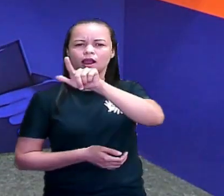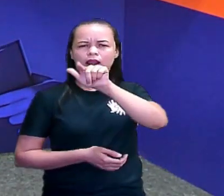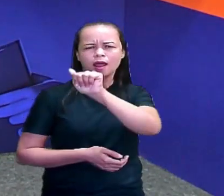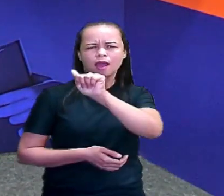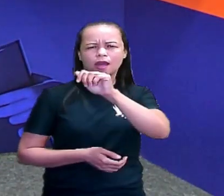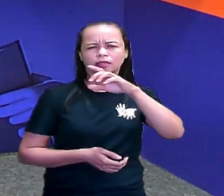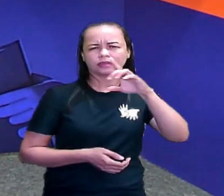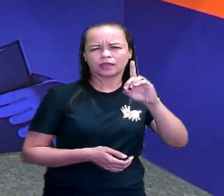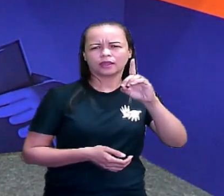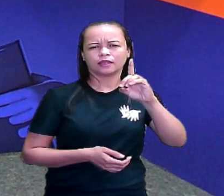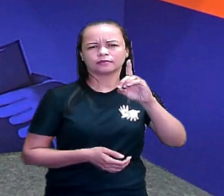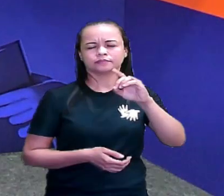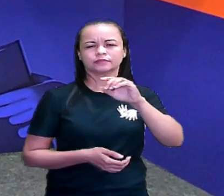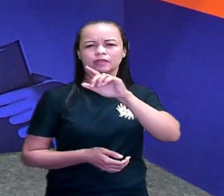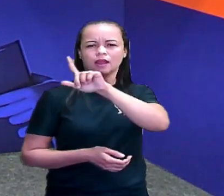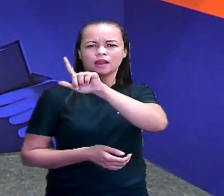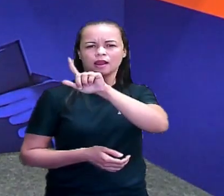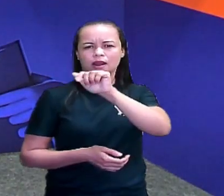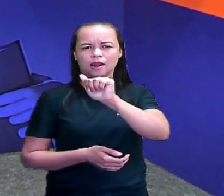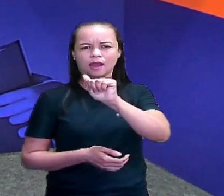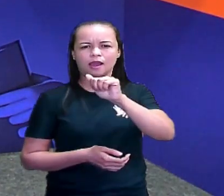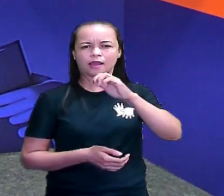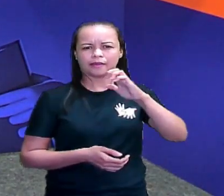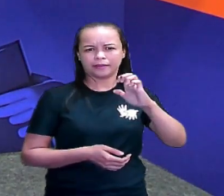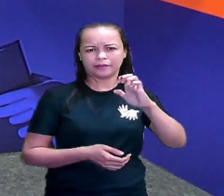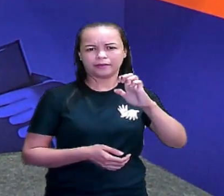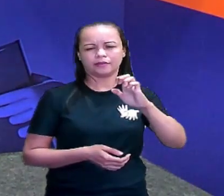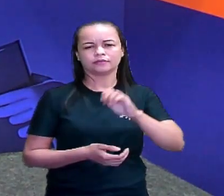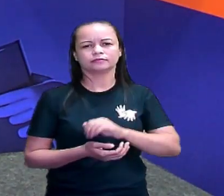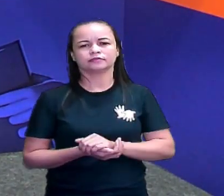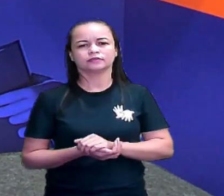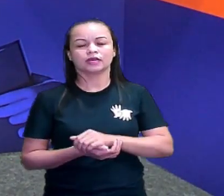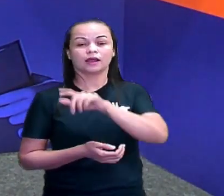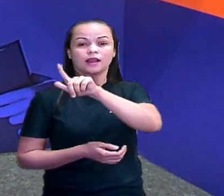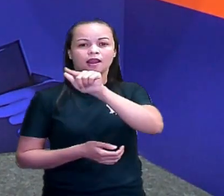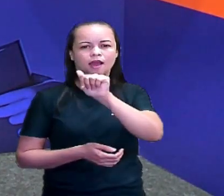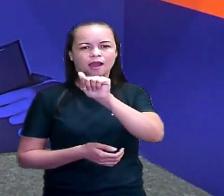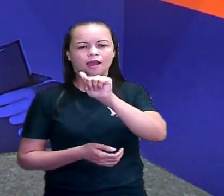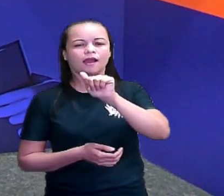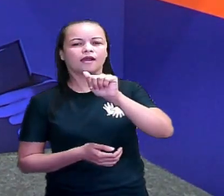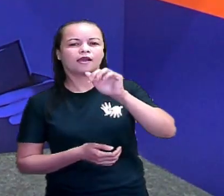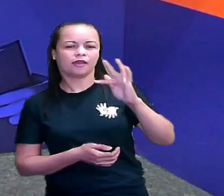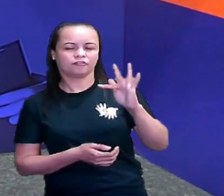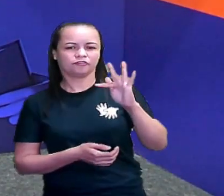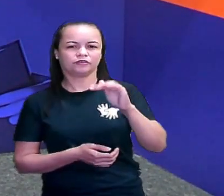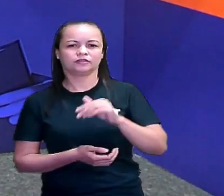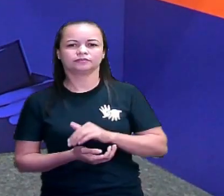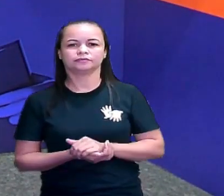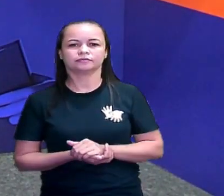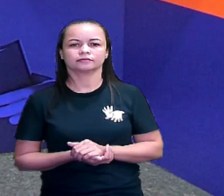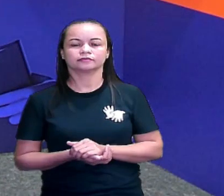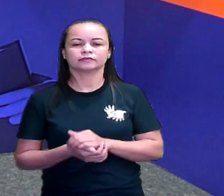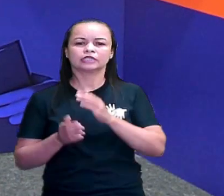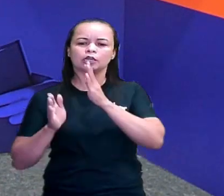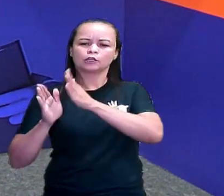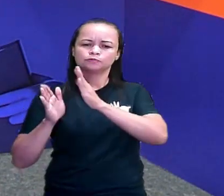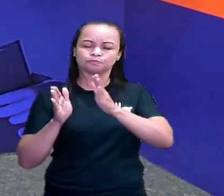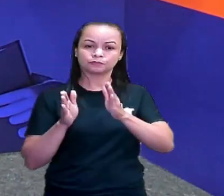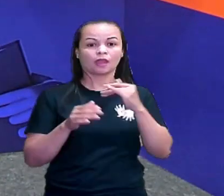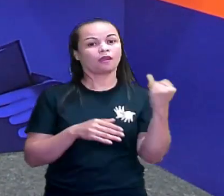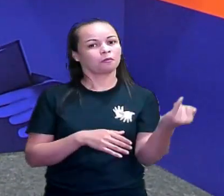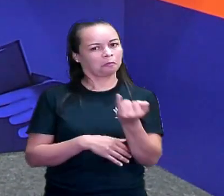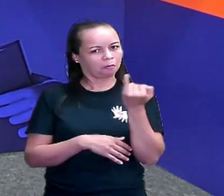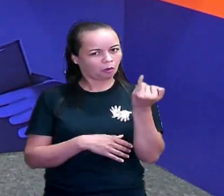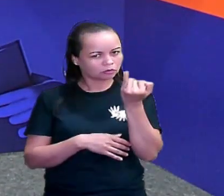D, la E, la F, la G. E aí é importante